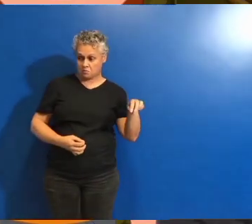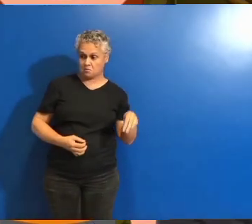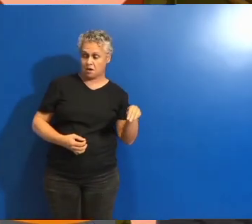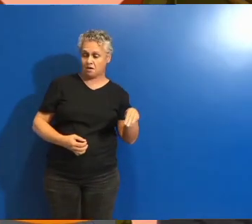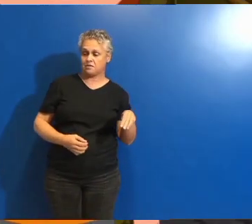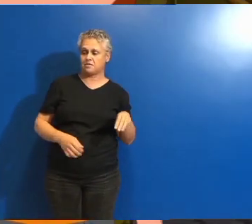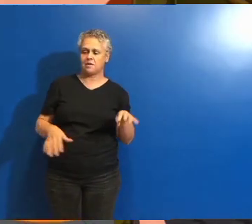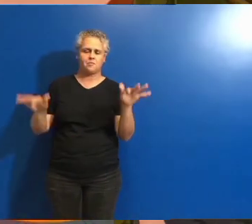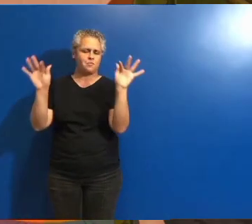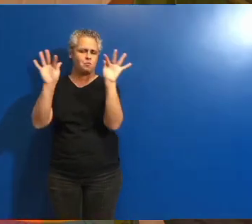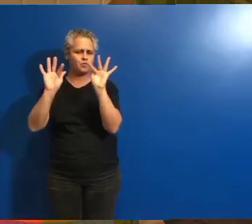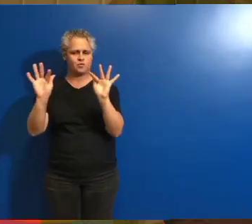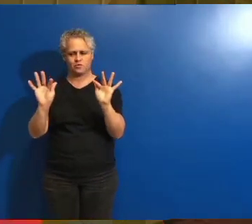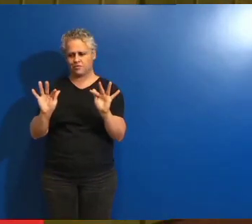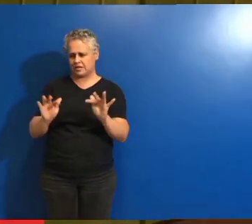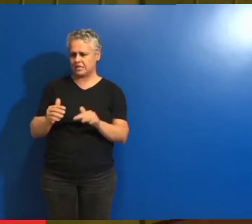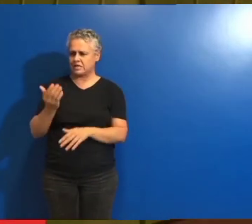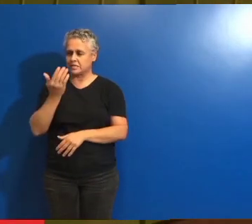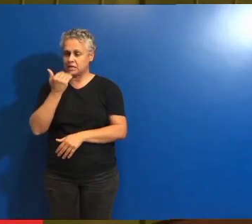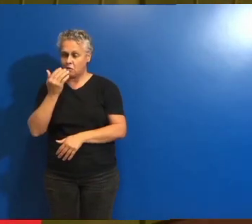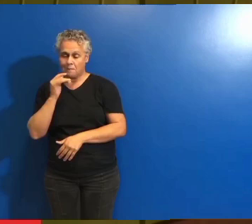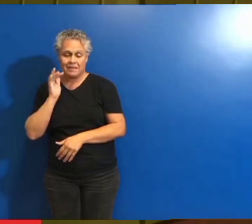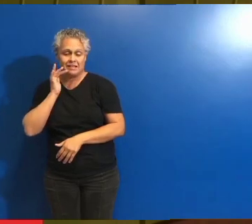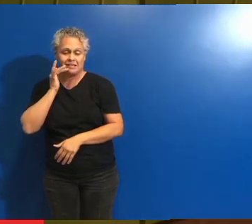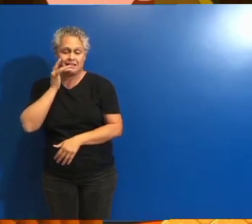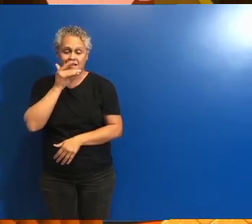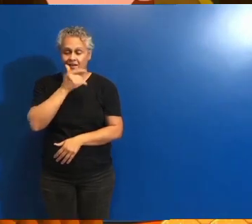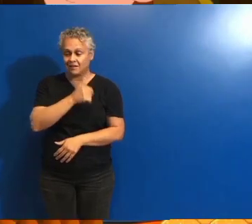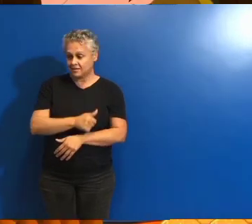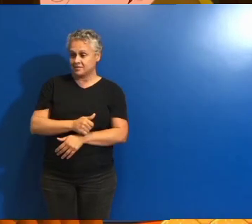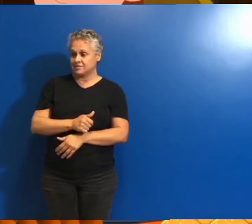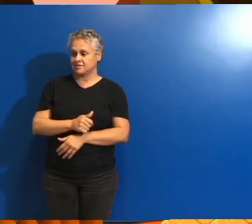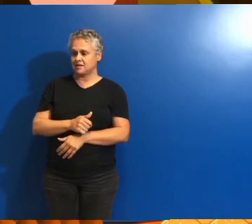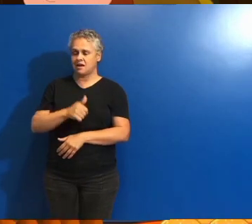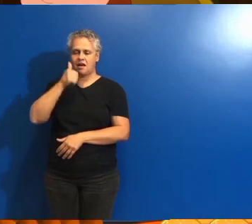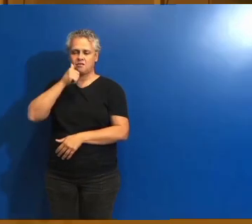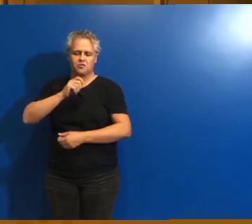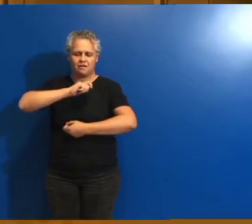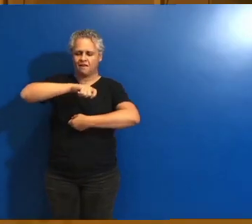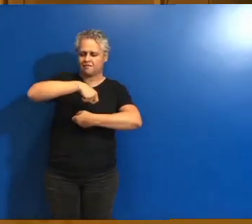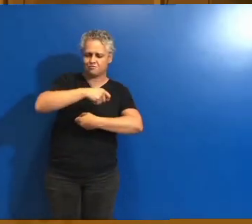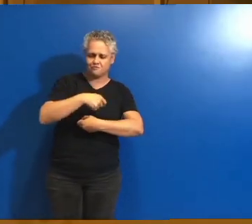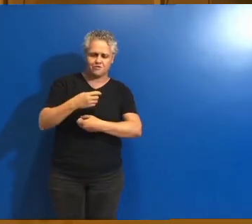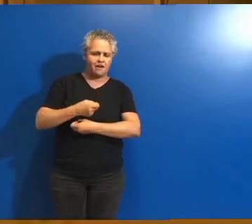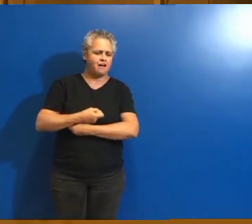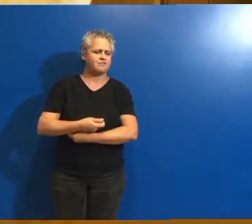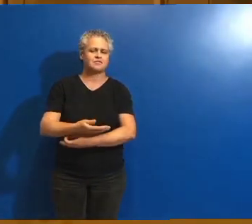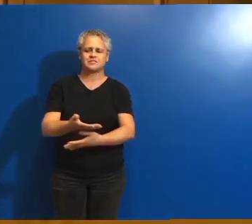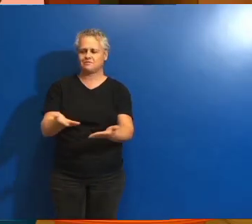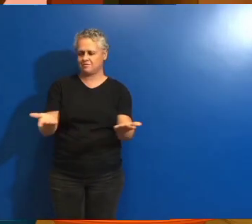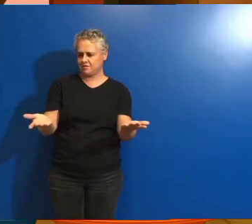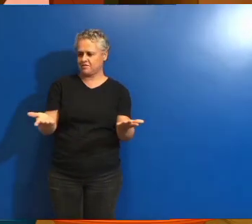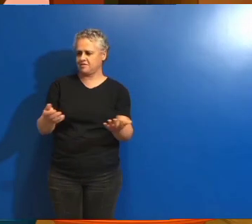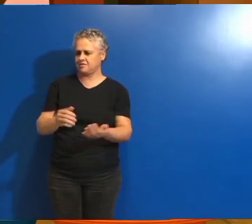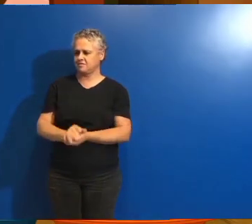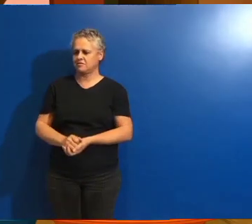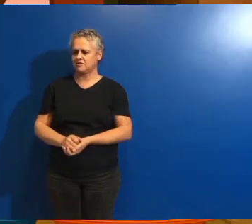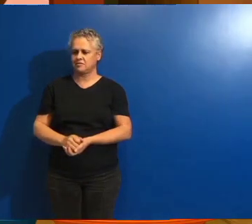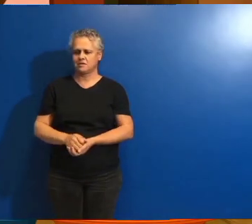As crianças estavam muito felizes. Ela cozinhava comida deliciosas para elas e as servia com o que elas